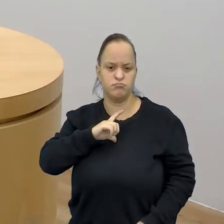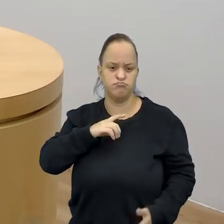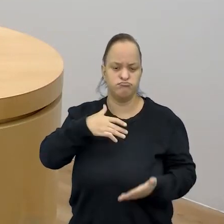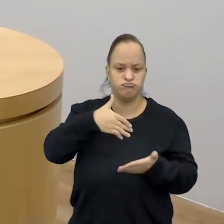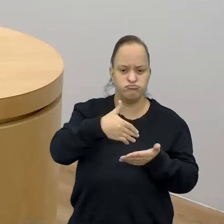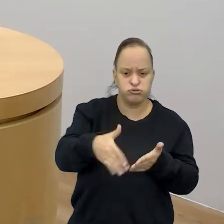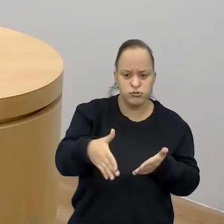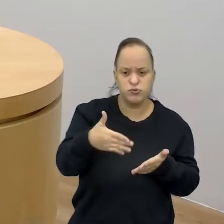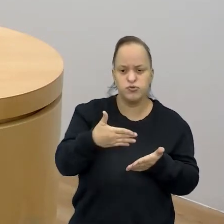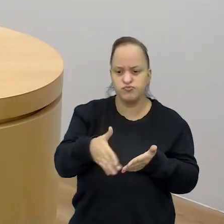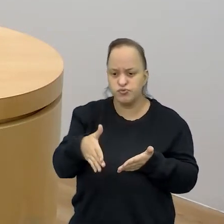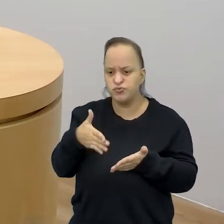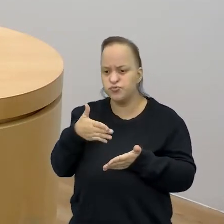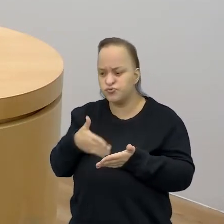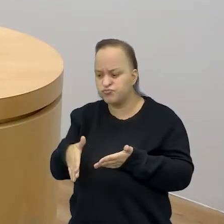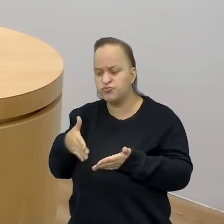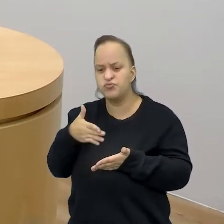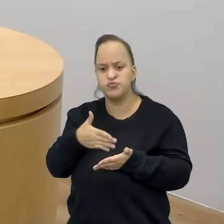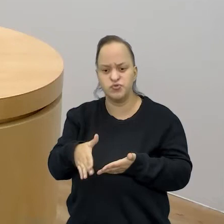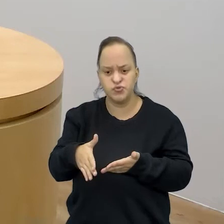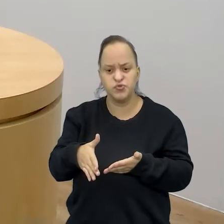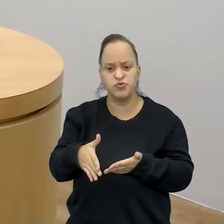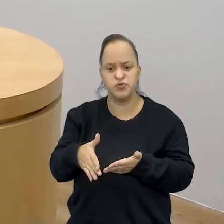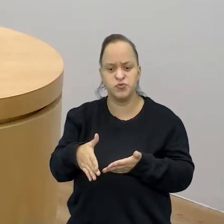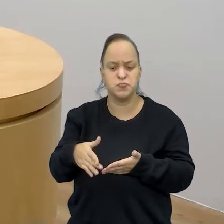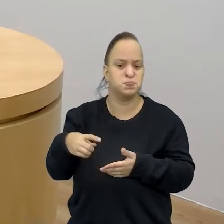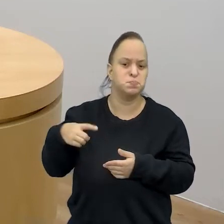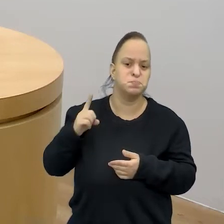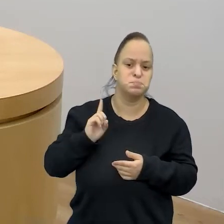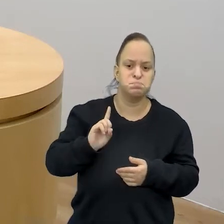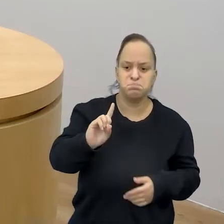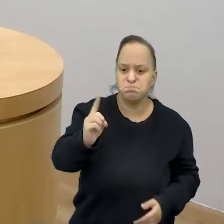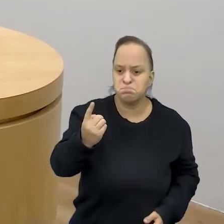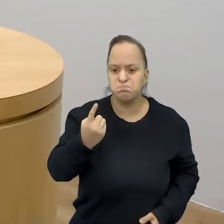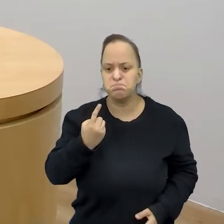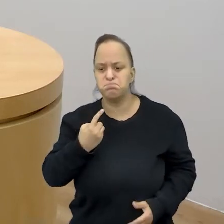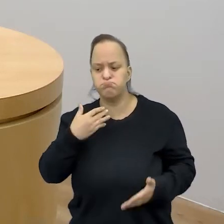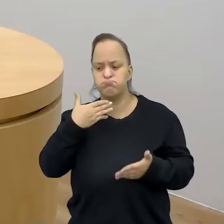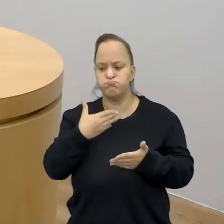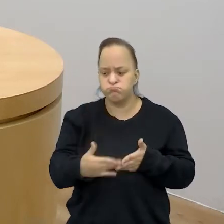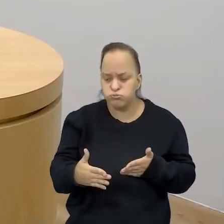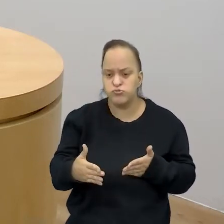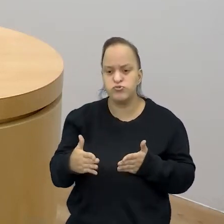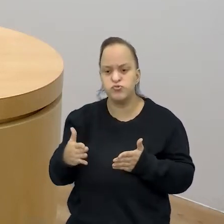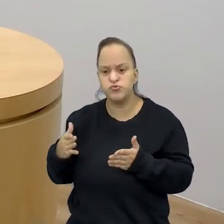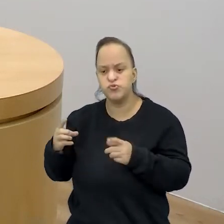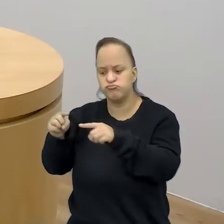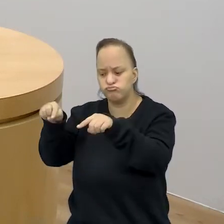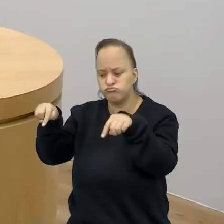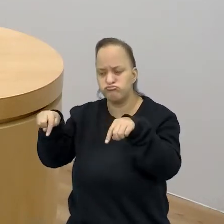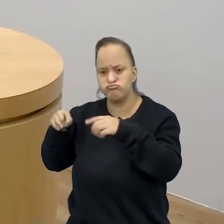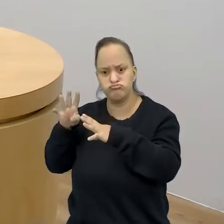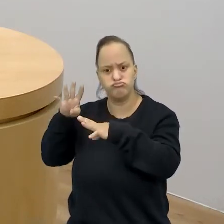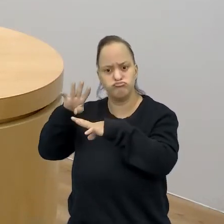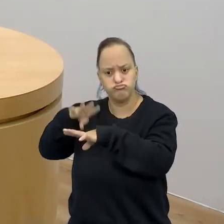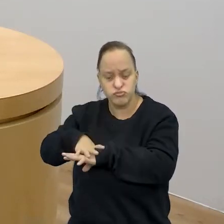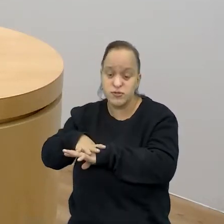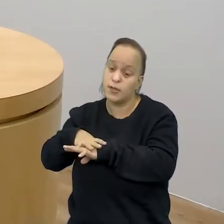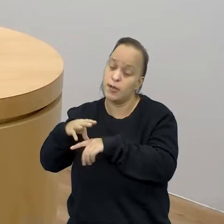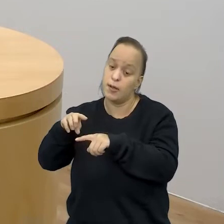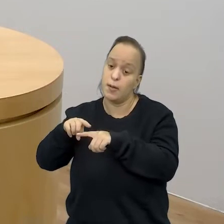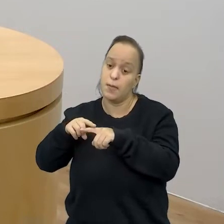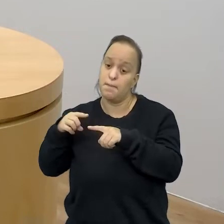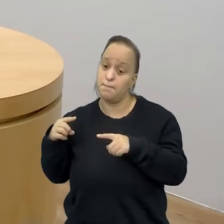vir suspenso, que ele seja recluso, mas que ao mesmo tempo haja, né, a possibilidade de que ele possa